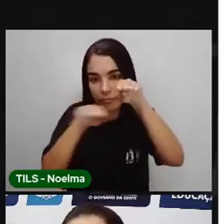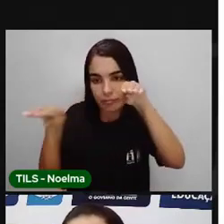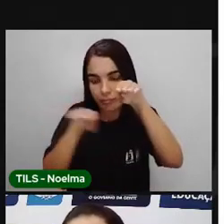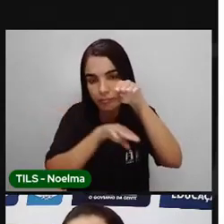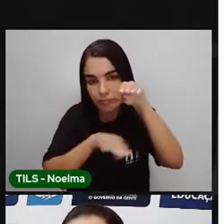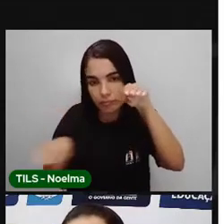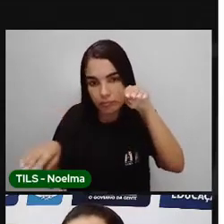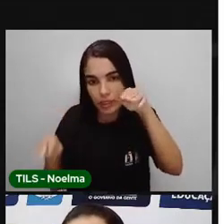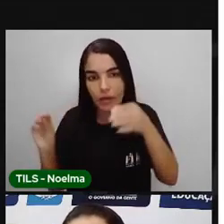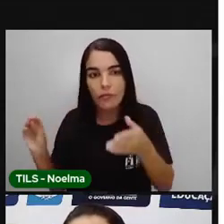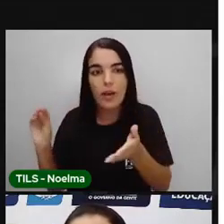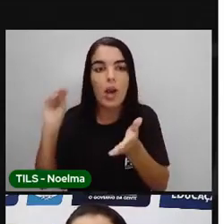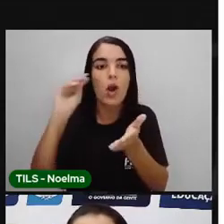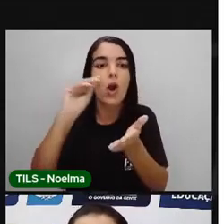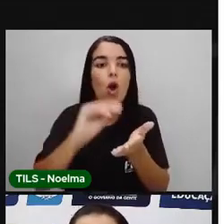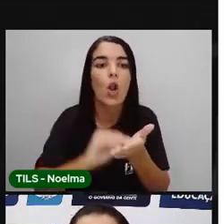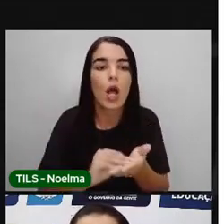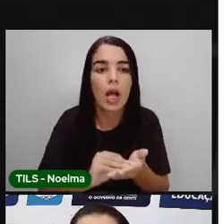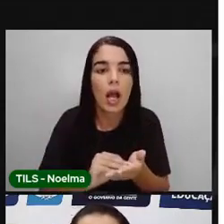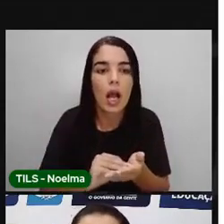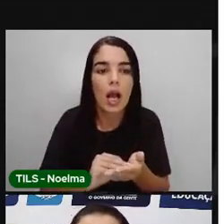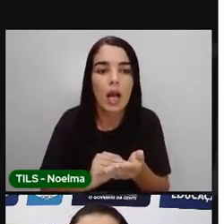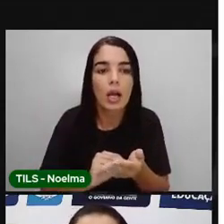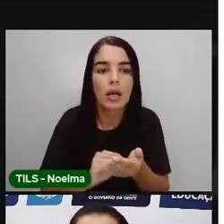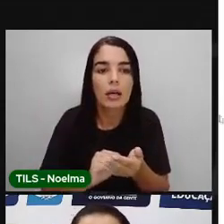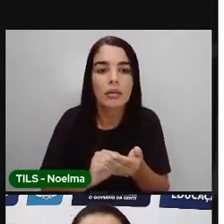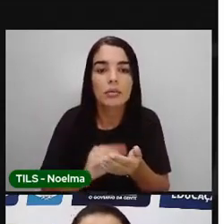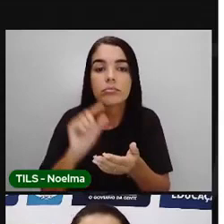na horizontal, vocês vão colocar